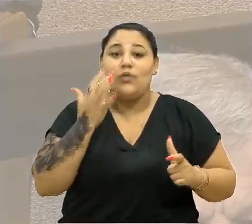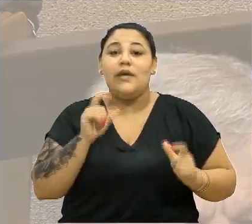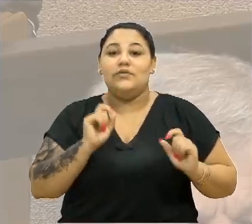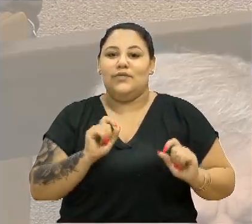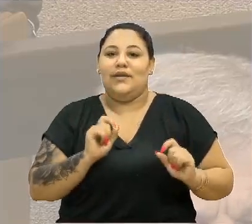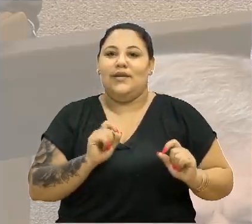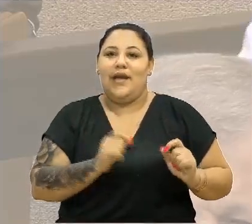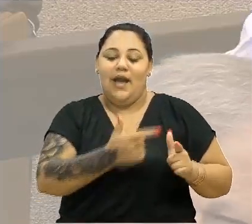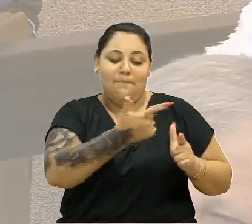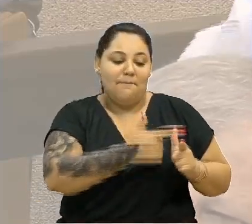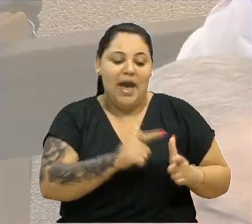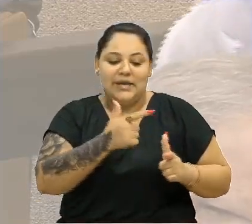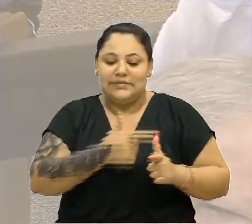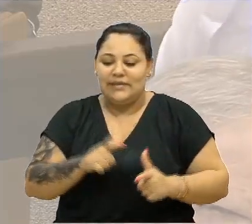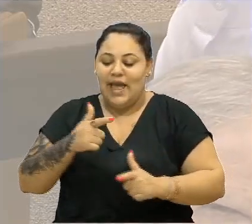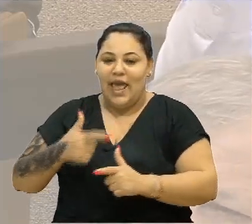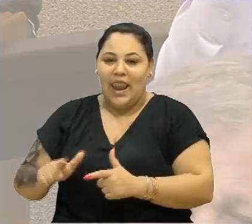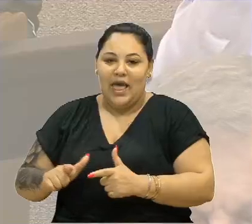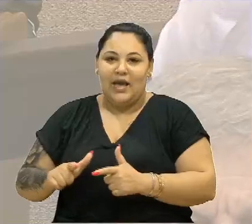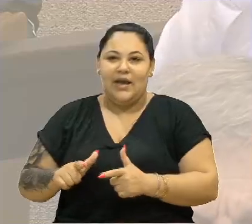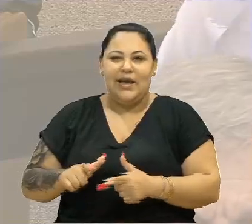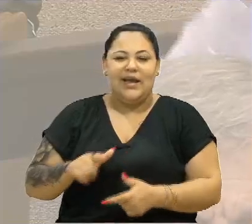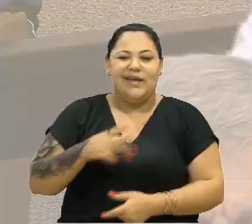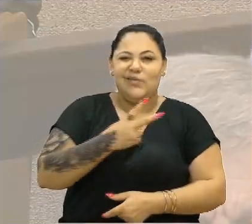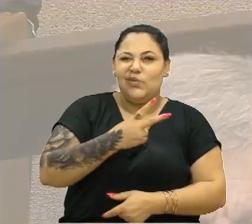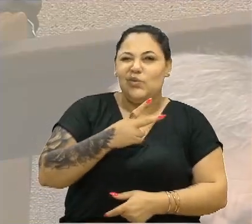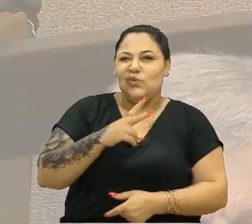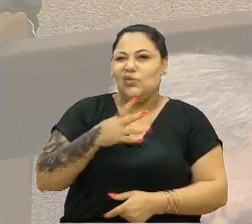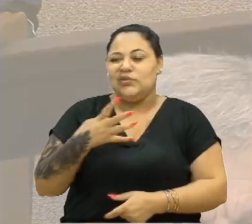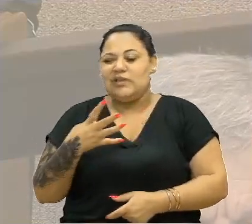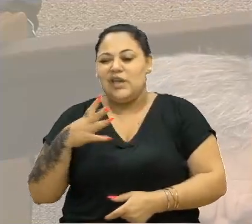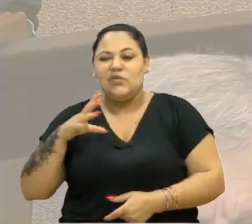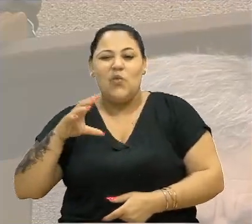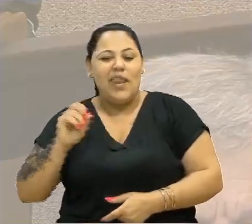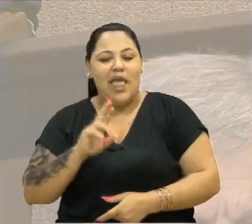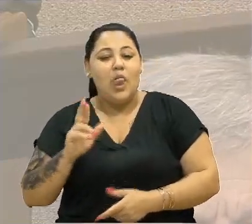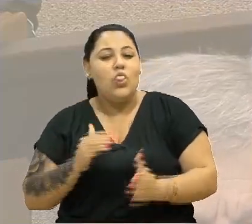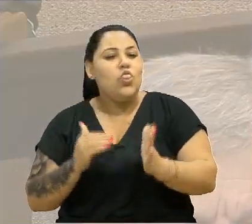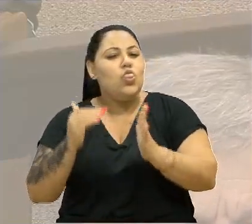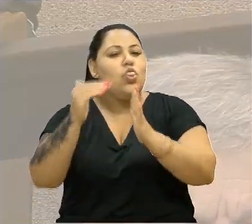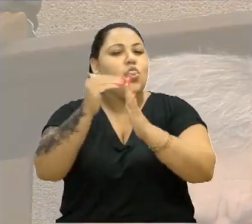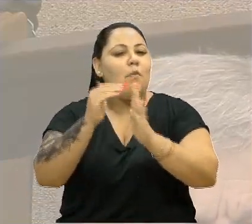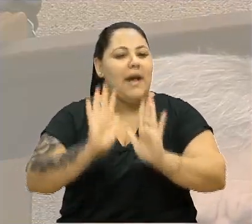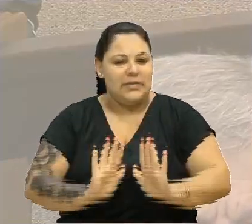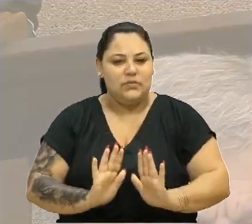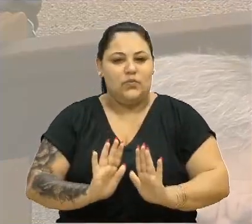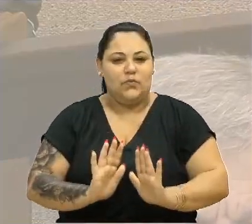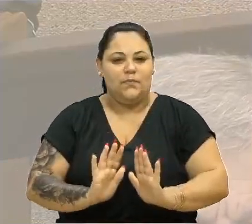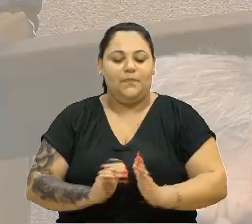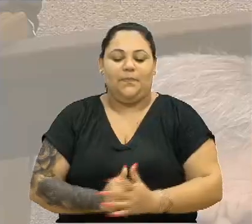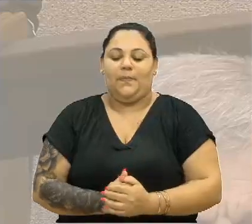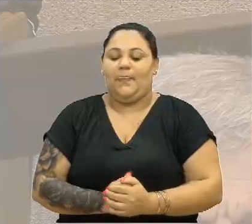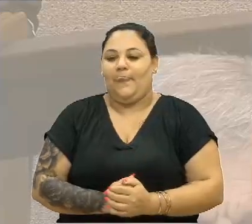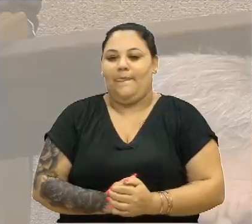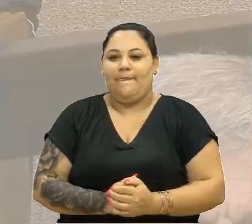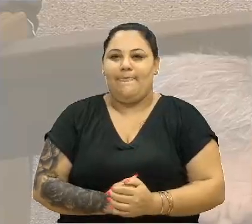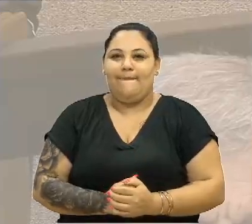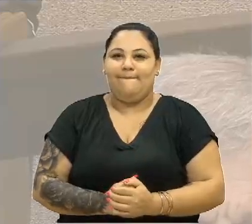prestação não chega mais do que R$200, R$240. Máximo.